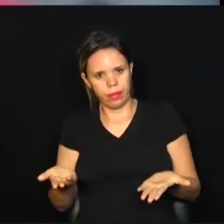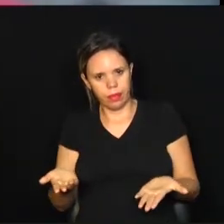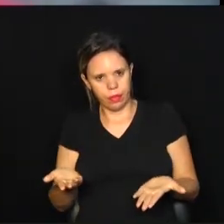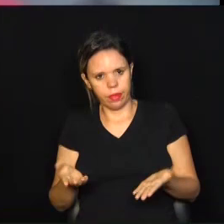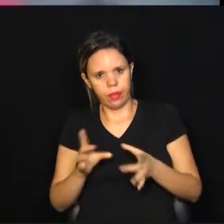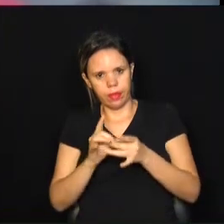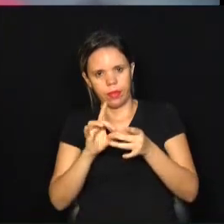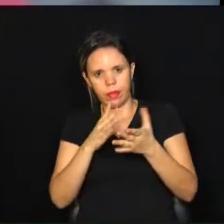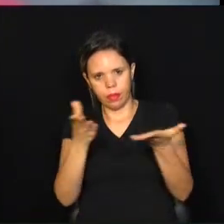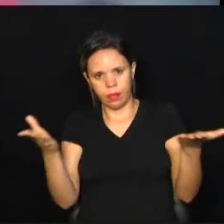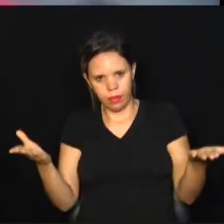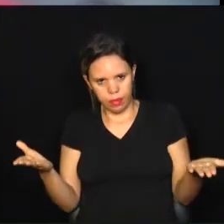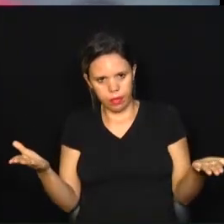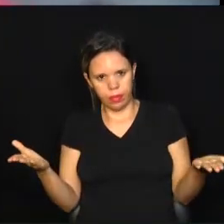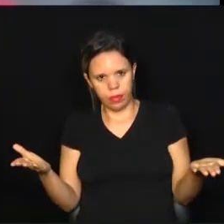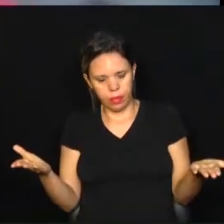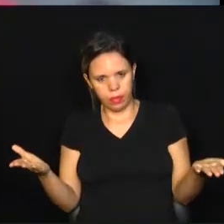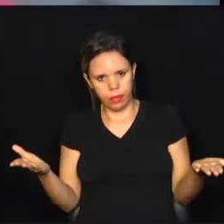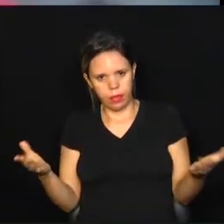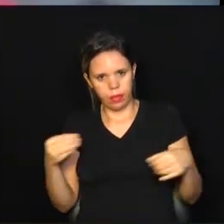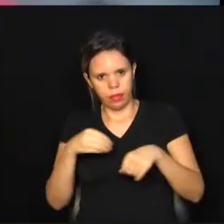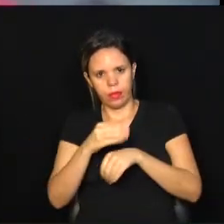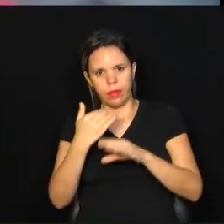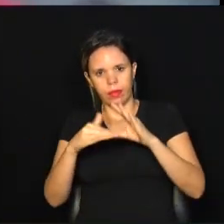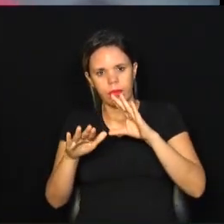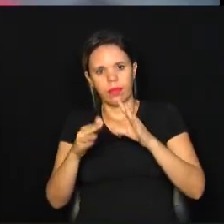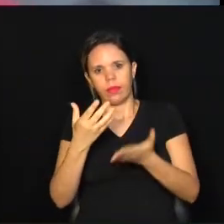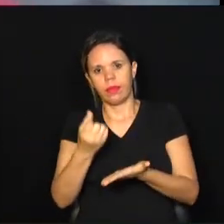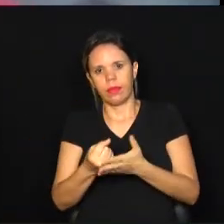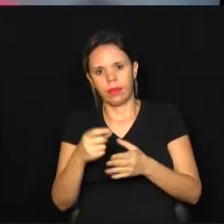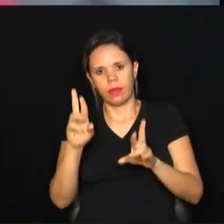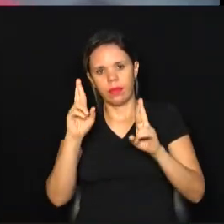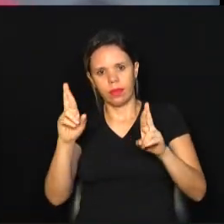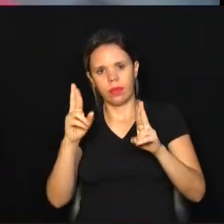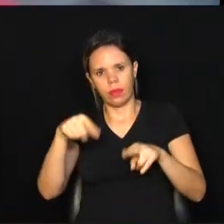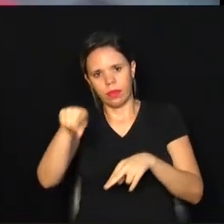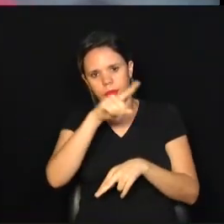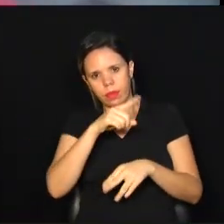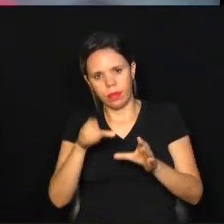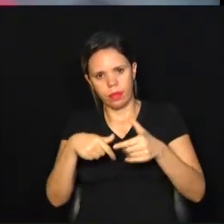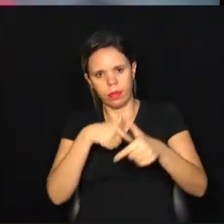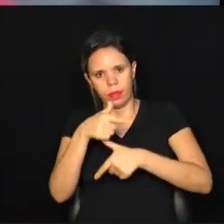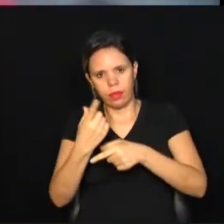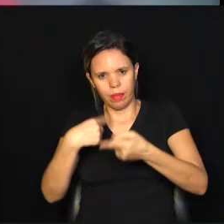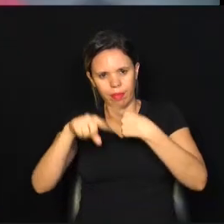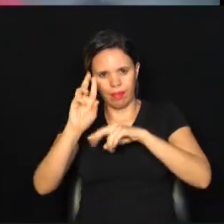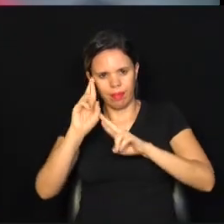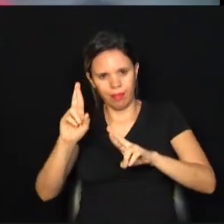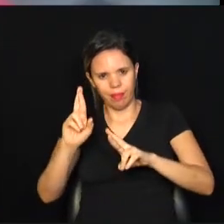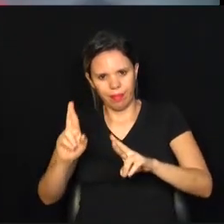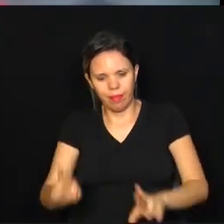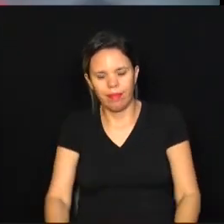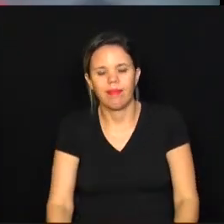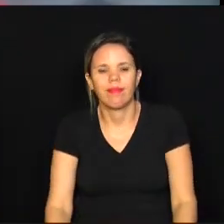serviço de vocês aí. Então, vou mandar a apresentação para vocês e espero muito que essa comissão tenha sucesso.